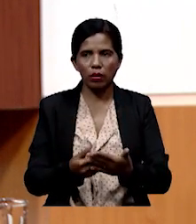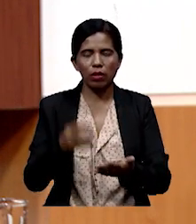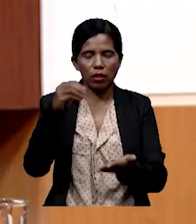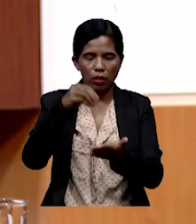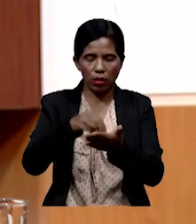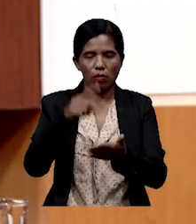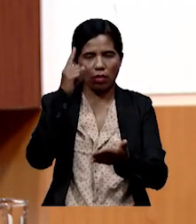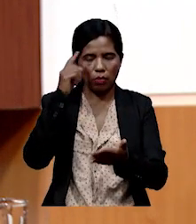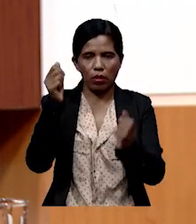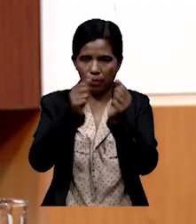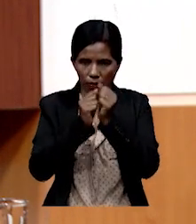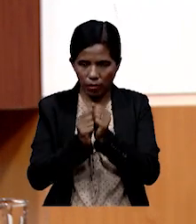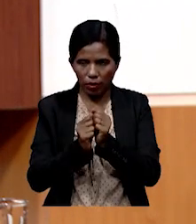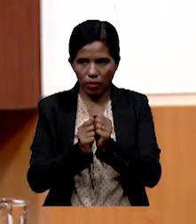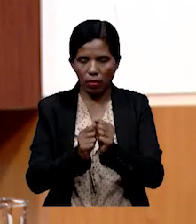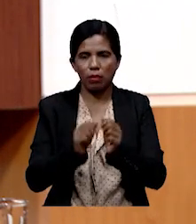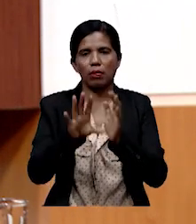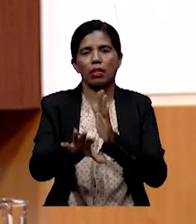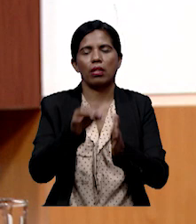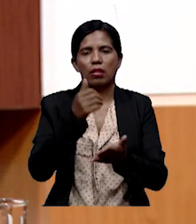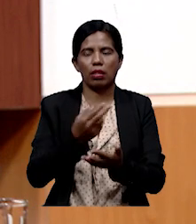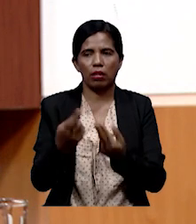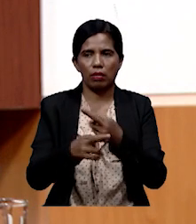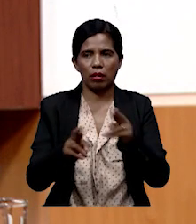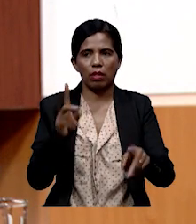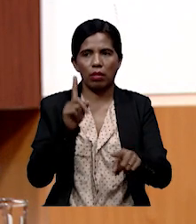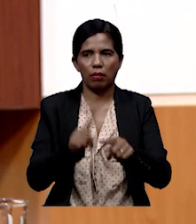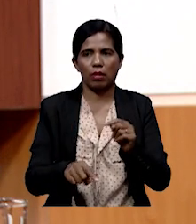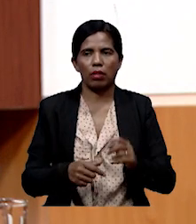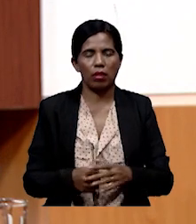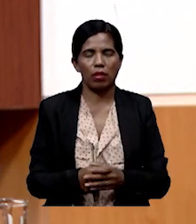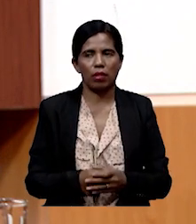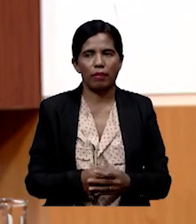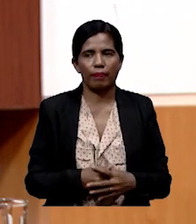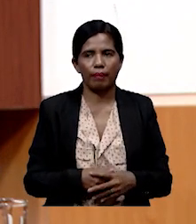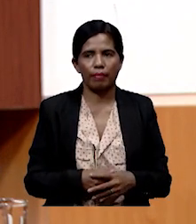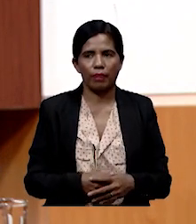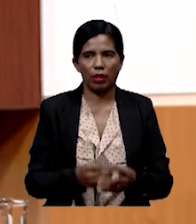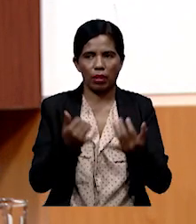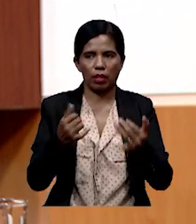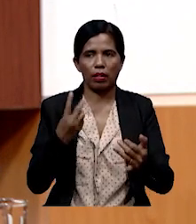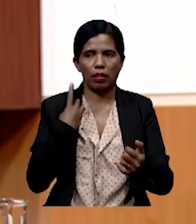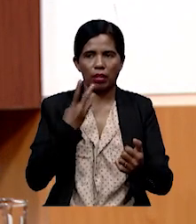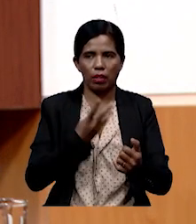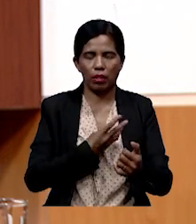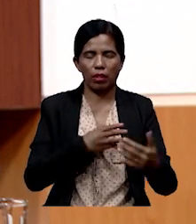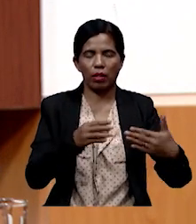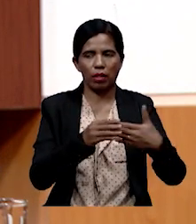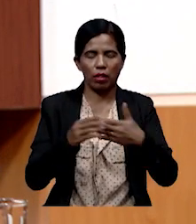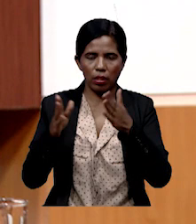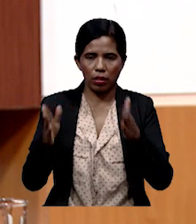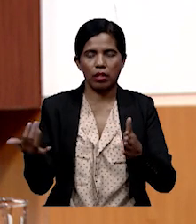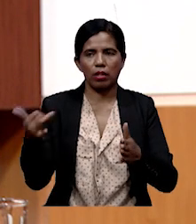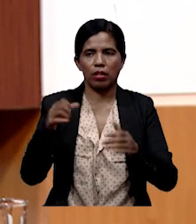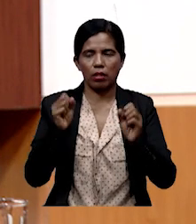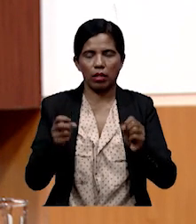anu indesu para hatu hetan solusau. Labele kik buat hal. Idane mak itu ni lider sirat yang ki